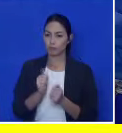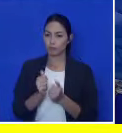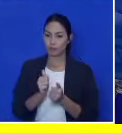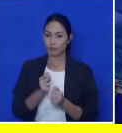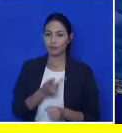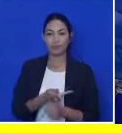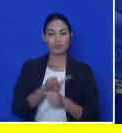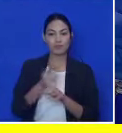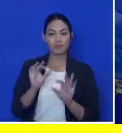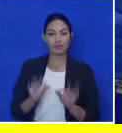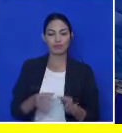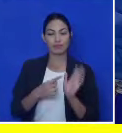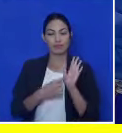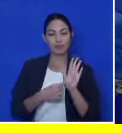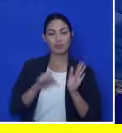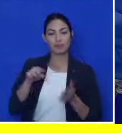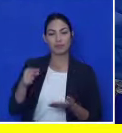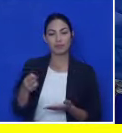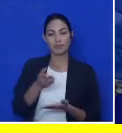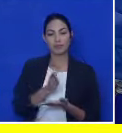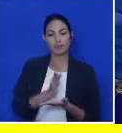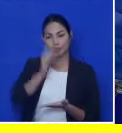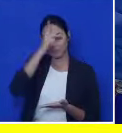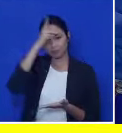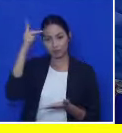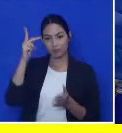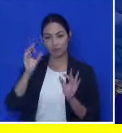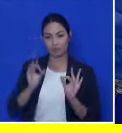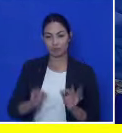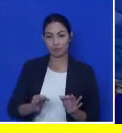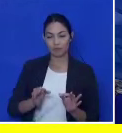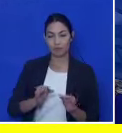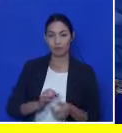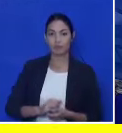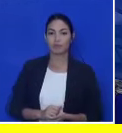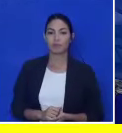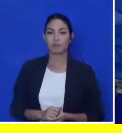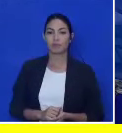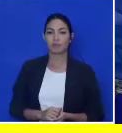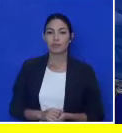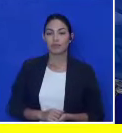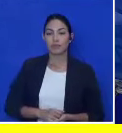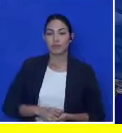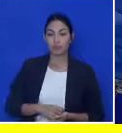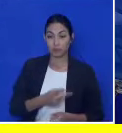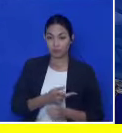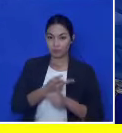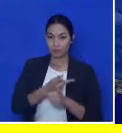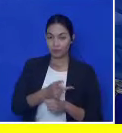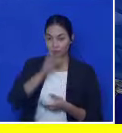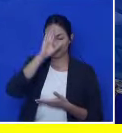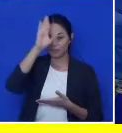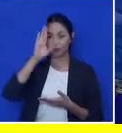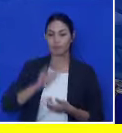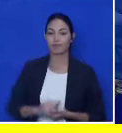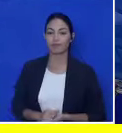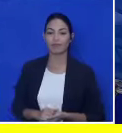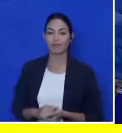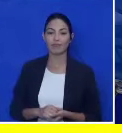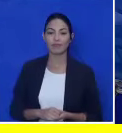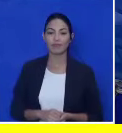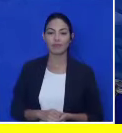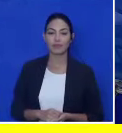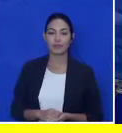Lembrando que o valor exato de premiação será divulgado após um rateio entre as apostas vencedoras dos prêmios fixos. Vamos